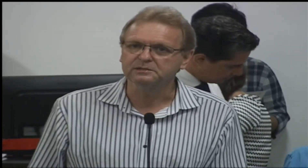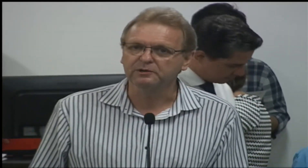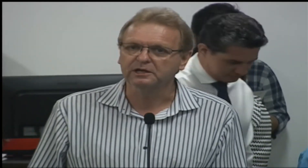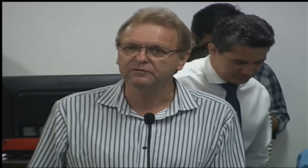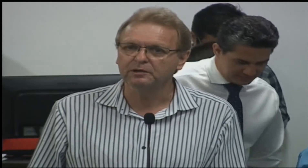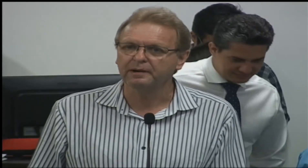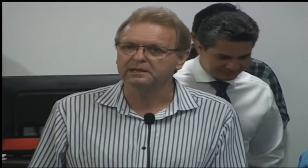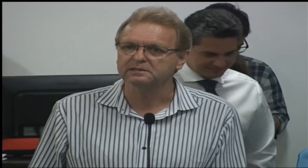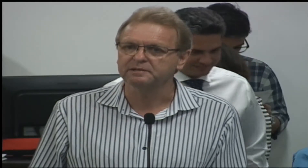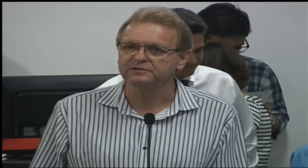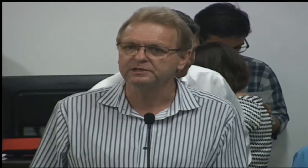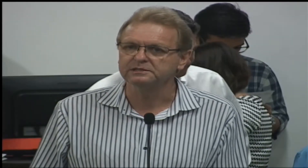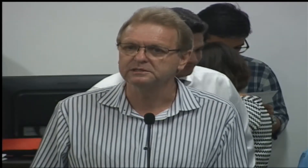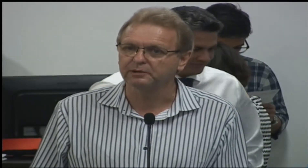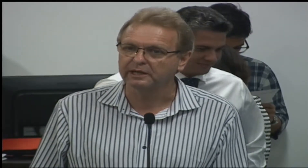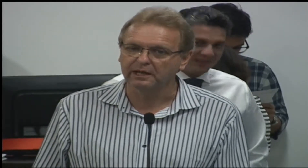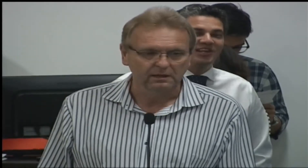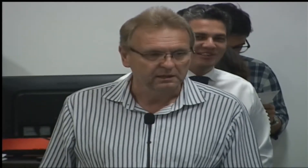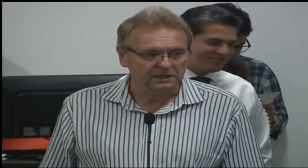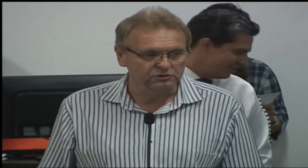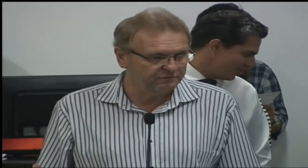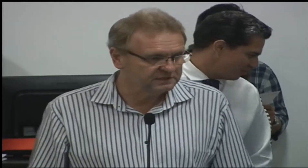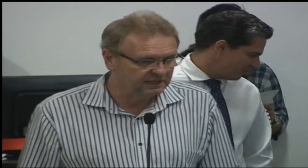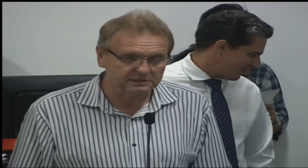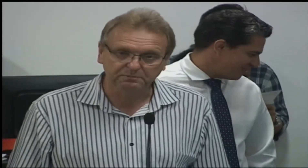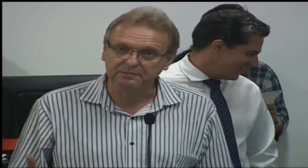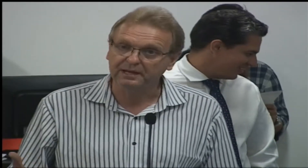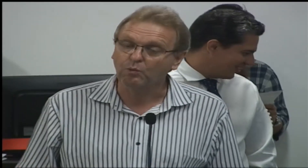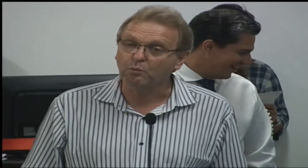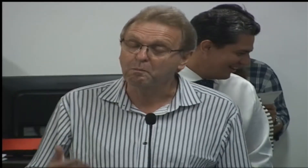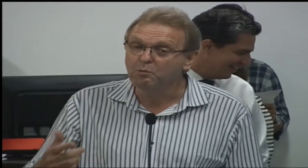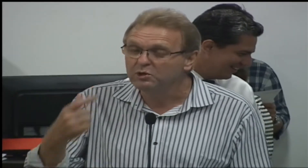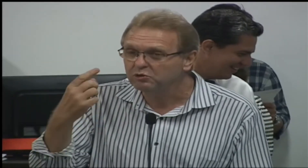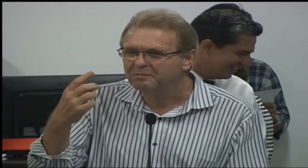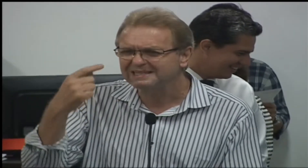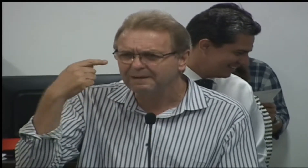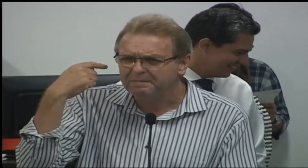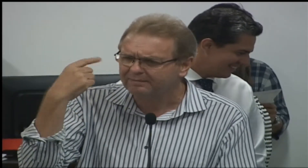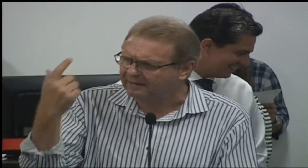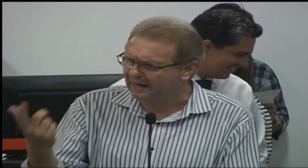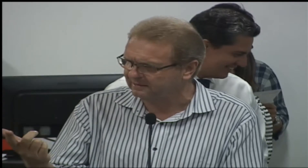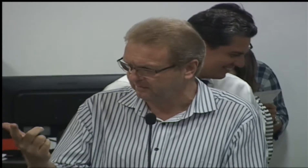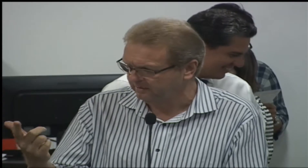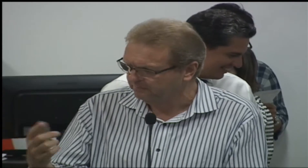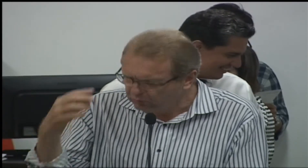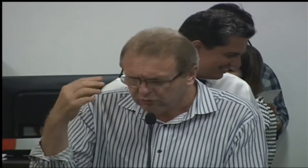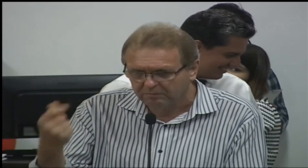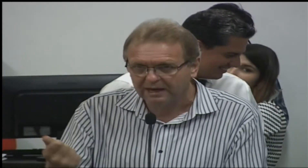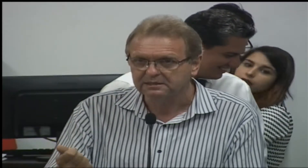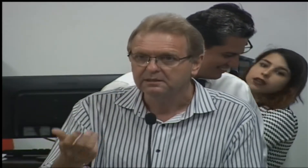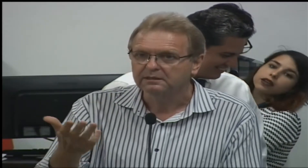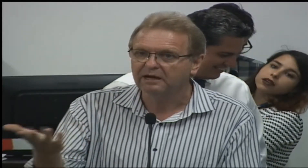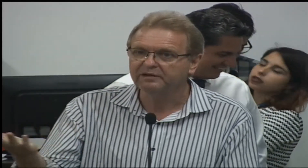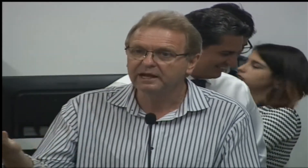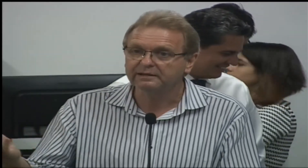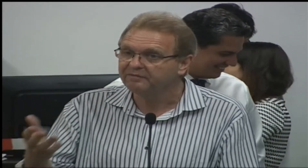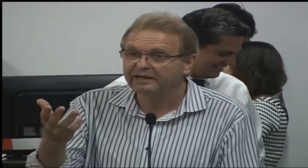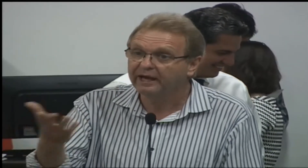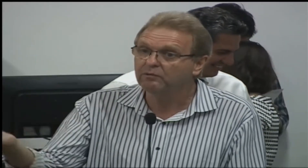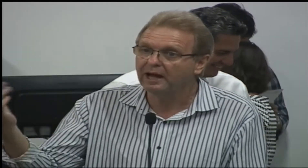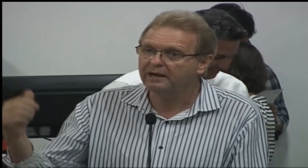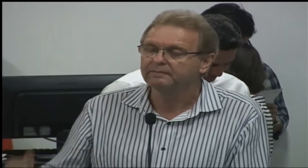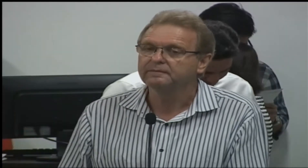você puxa, lá tem. Eu participei do sorteio dos 900 pessoas do Rubi. Então,